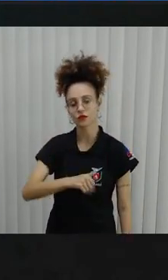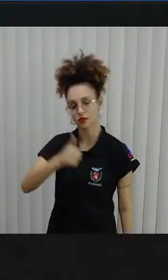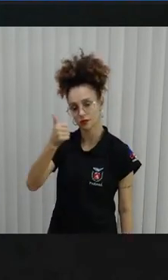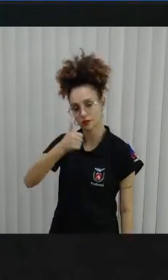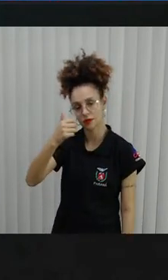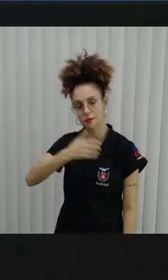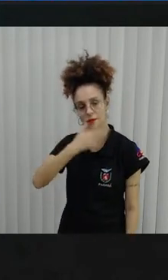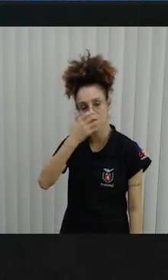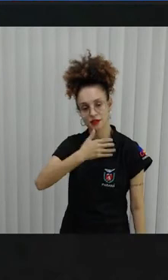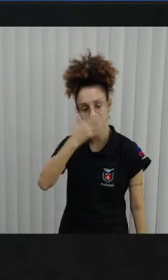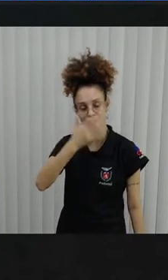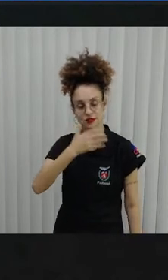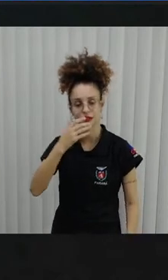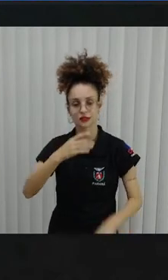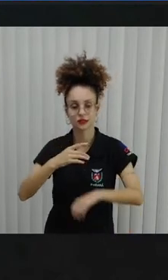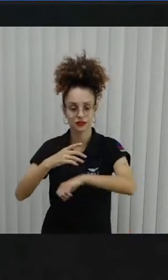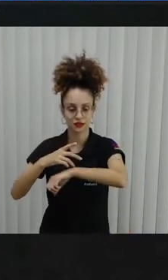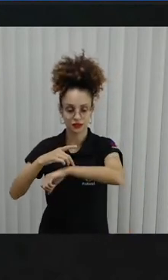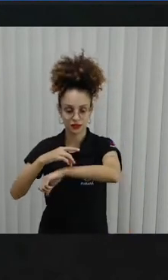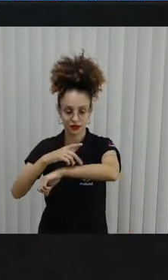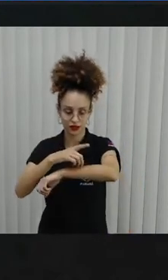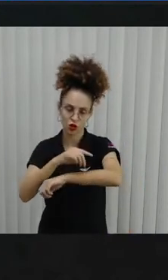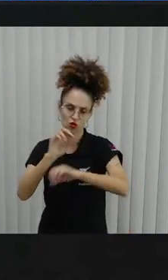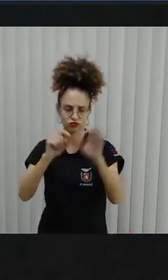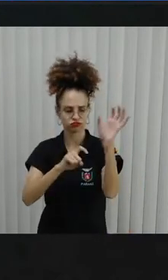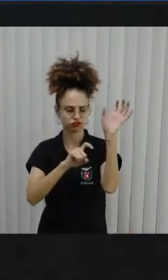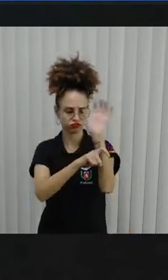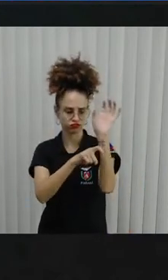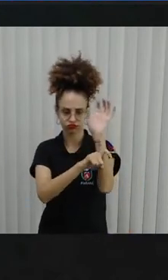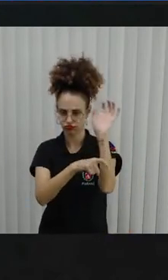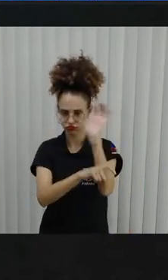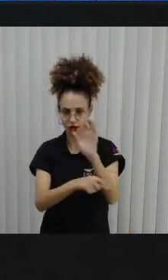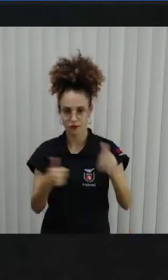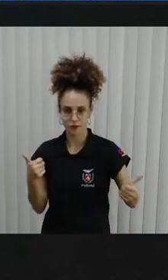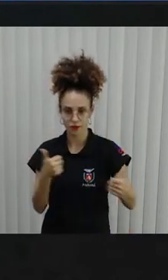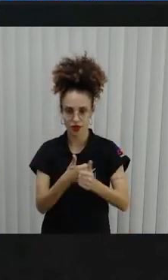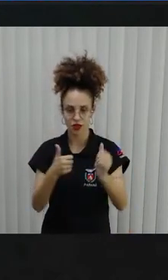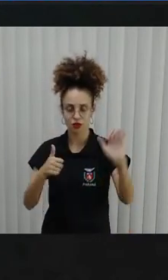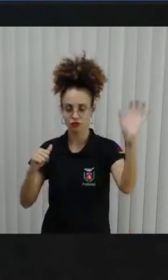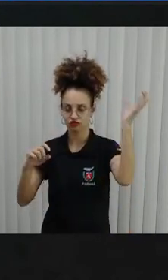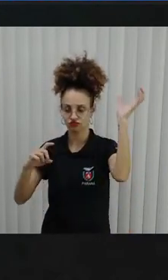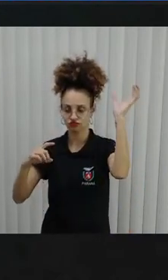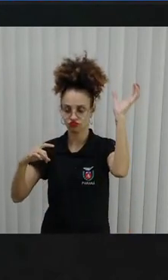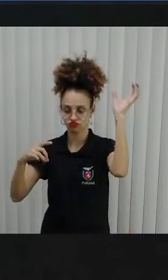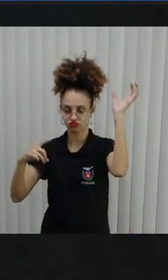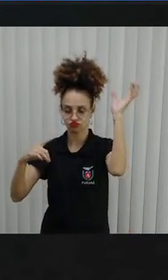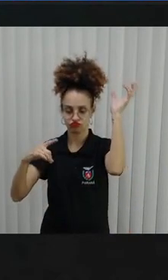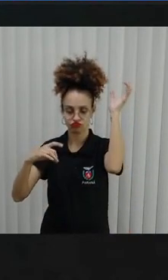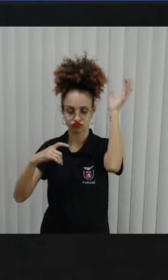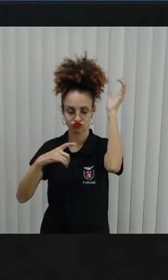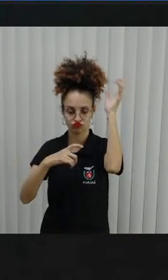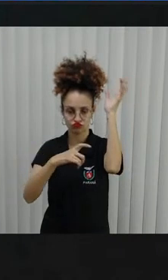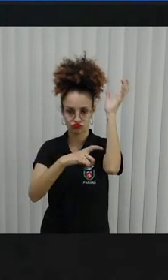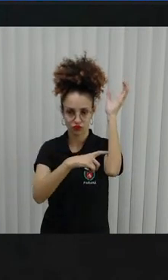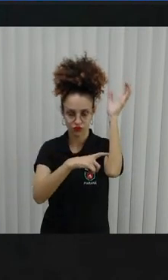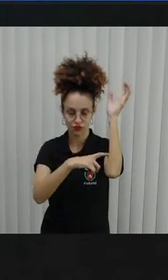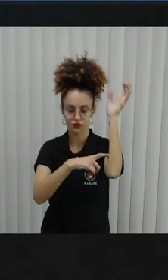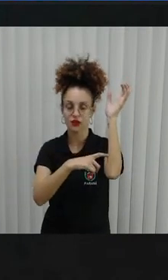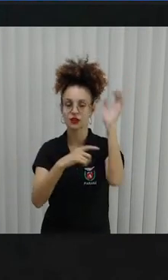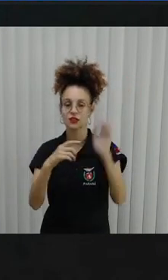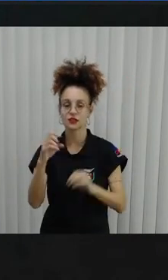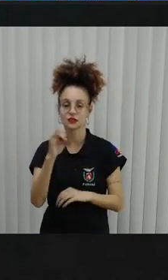encosta no Dino, ou o cacto encosta no Dino, posso alterar aqui, ó, o cacto encosta no Dino, só que agora o cacto ficou pequenininho, vamos voltar ele aqui